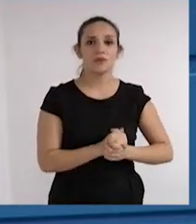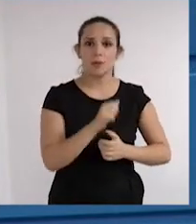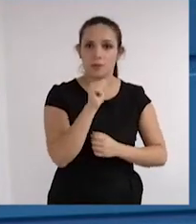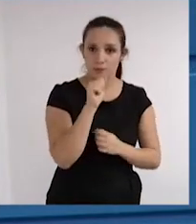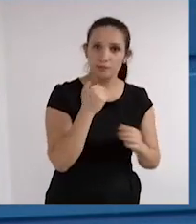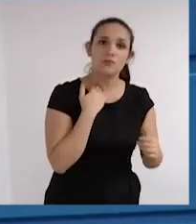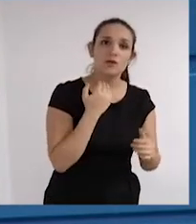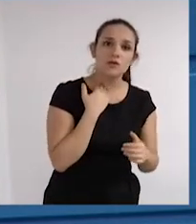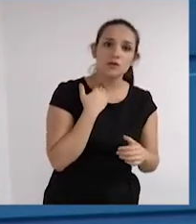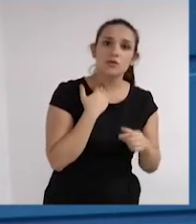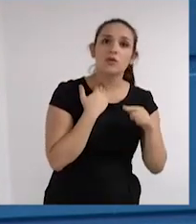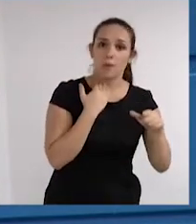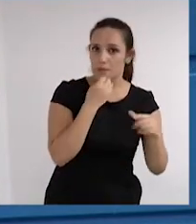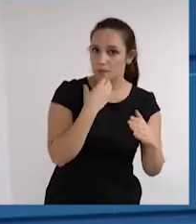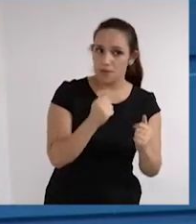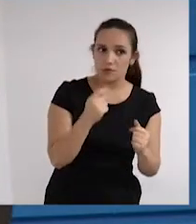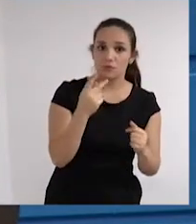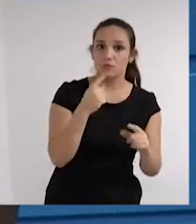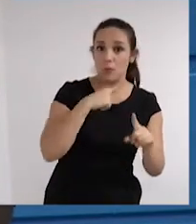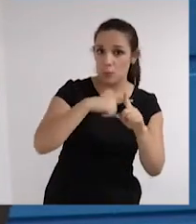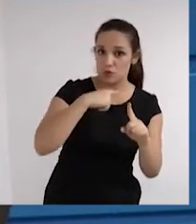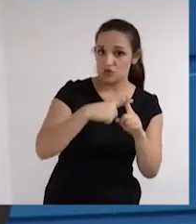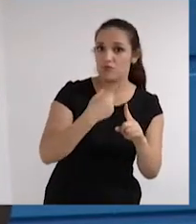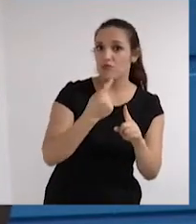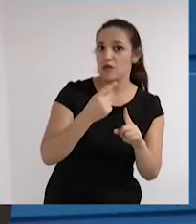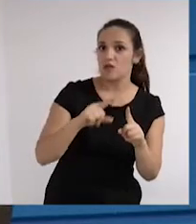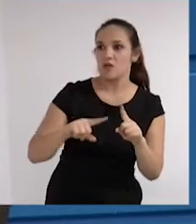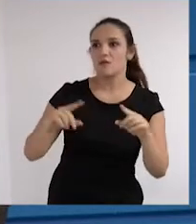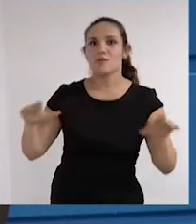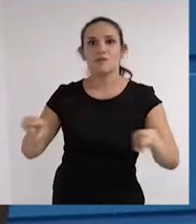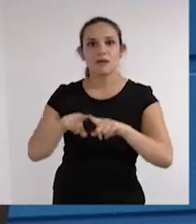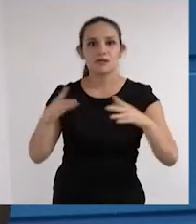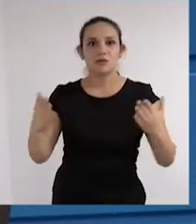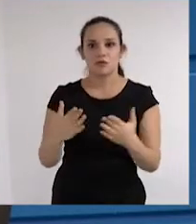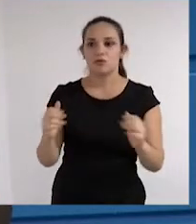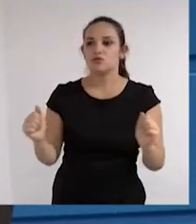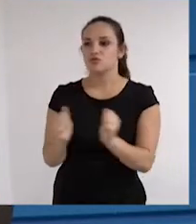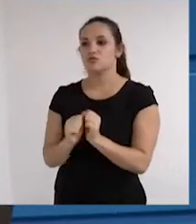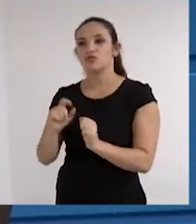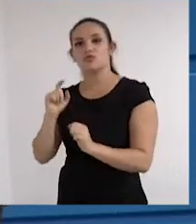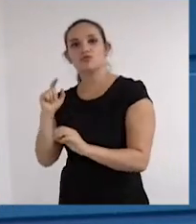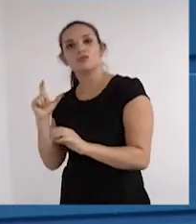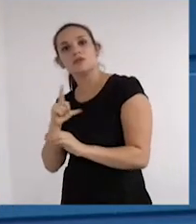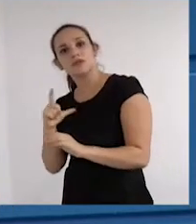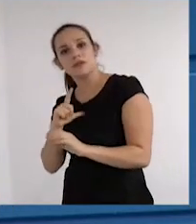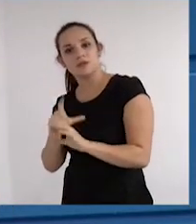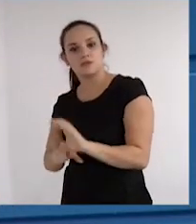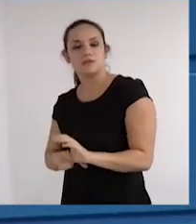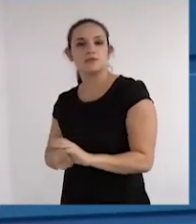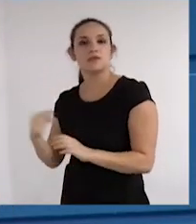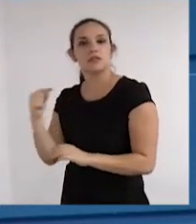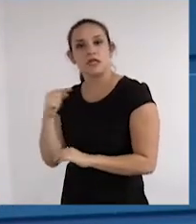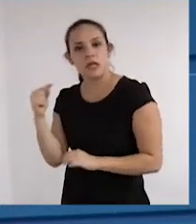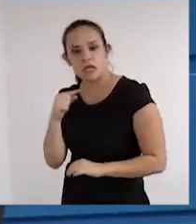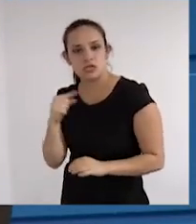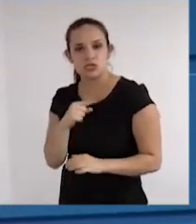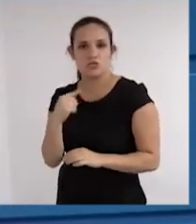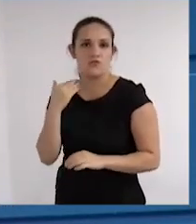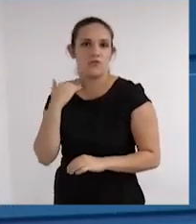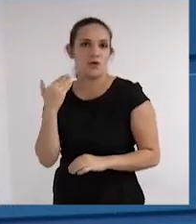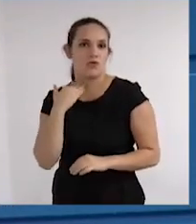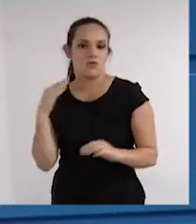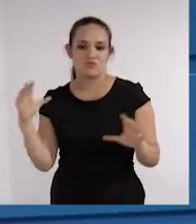fundo deficitário. Quer dizer, nós, além de termos permitido, nós não, porque nós votamos contra, mas a